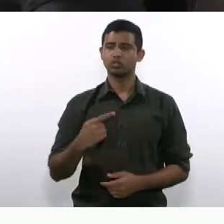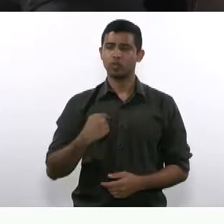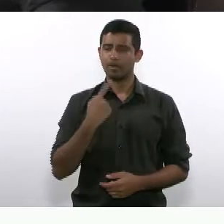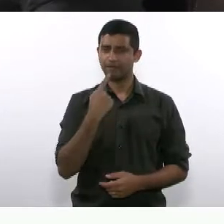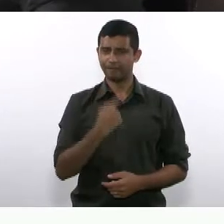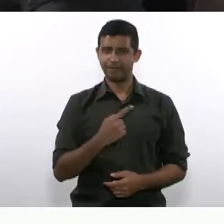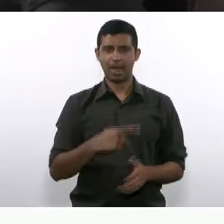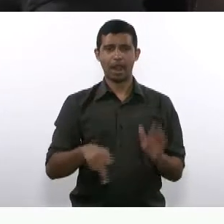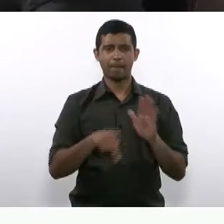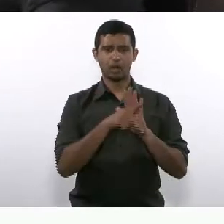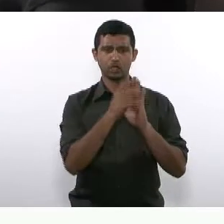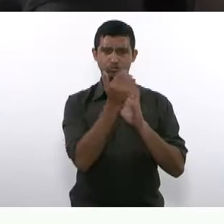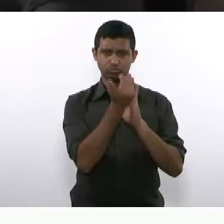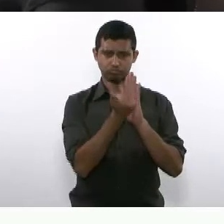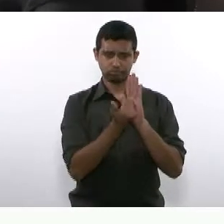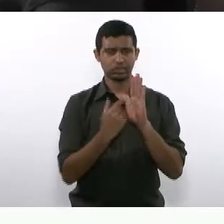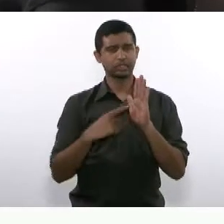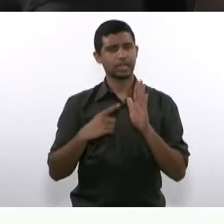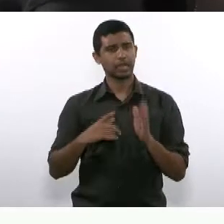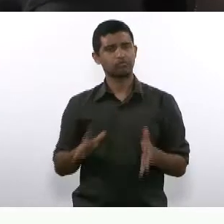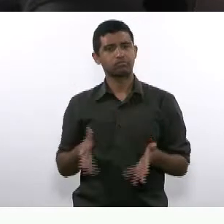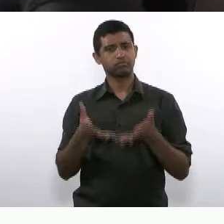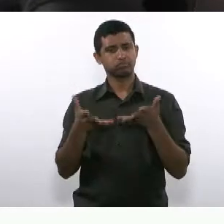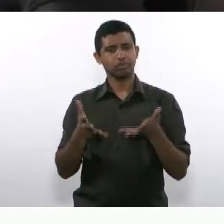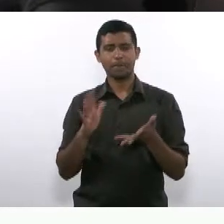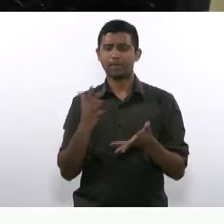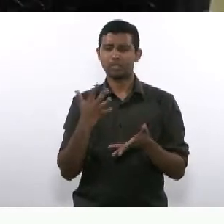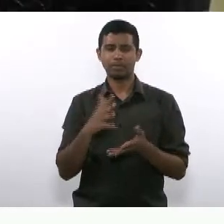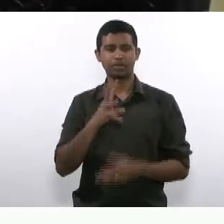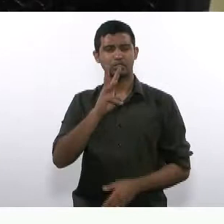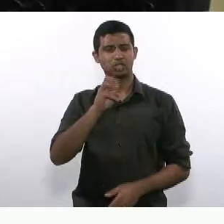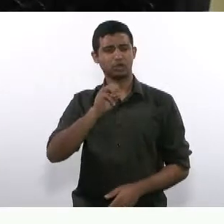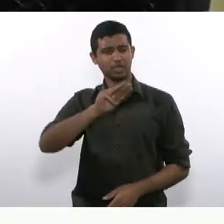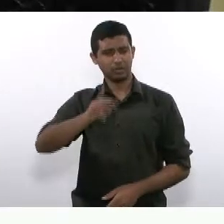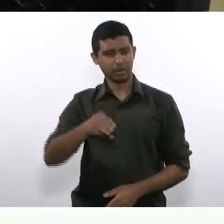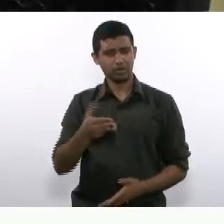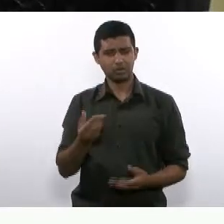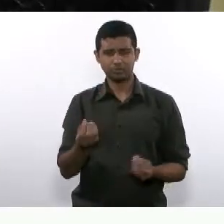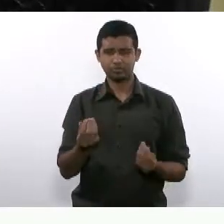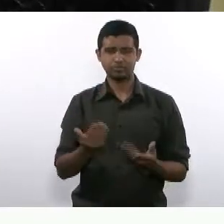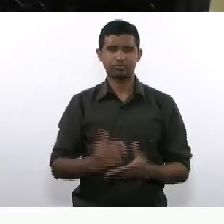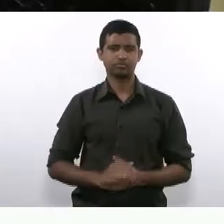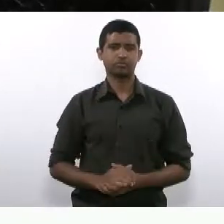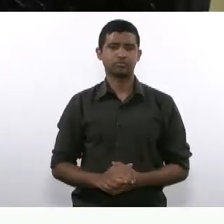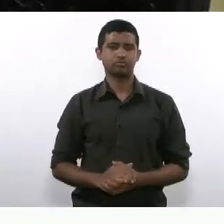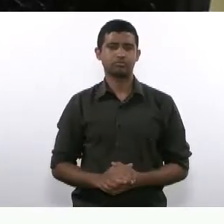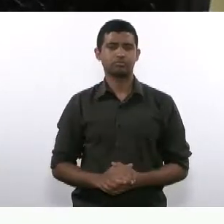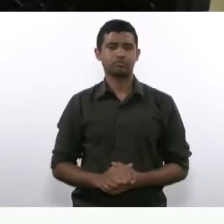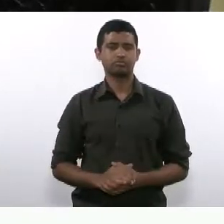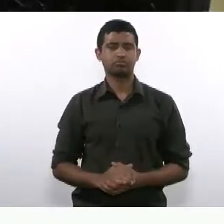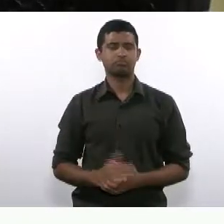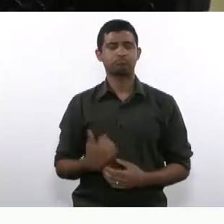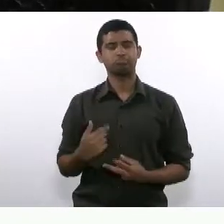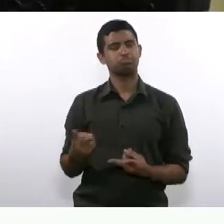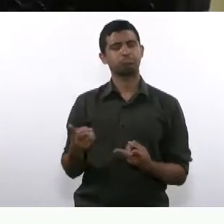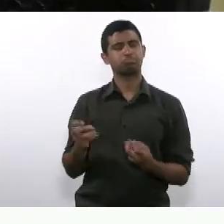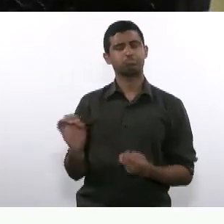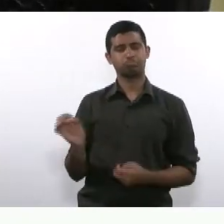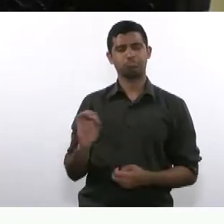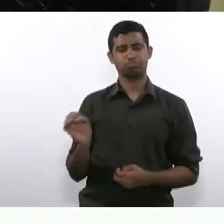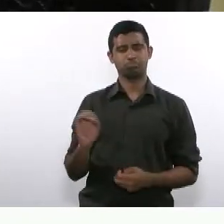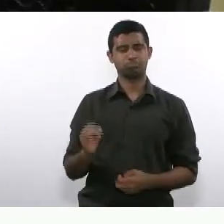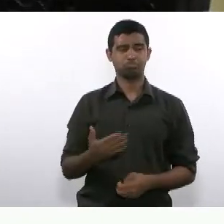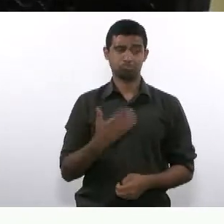projetos incentivados, com fruição de pouco mais de 50 milhões, Eu não percebo, salvo o melhor juízo, deputado Luiz